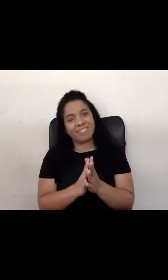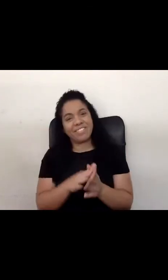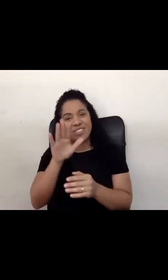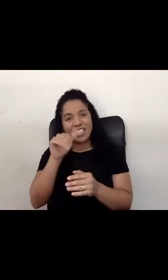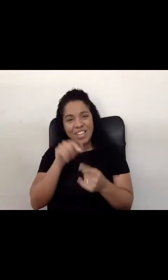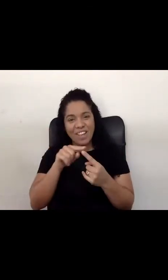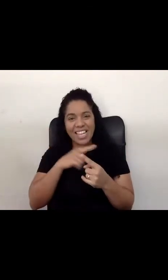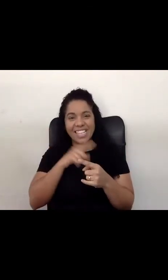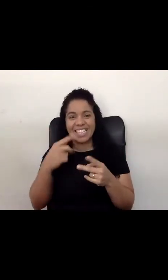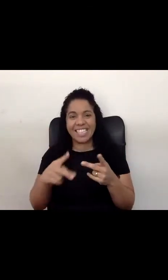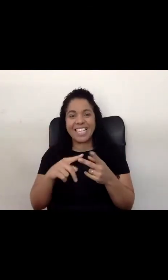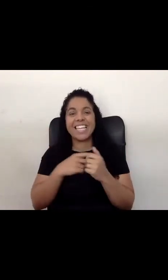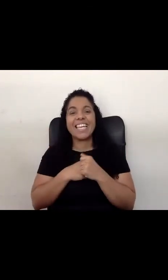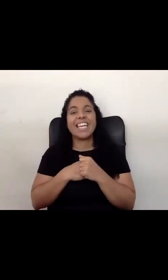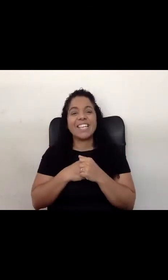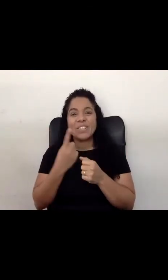no palco.